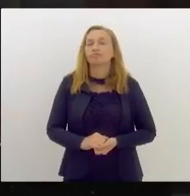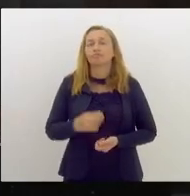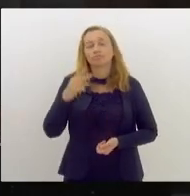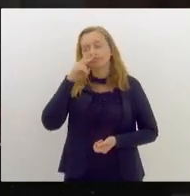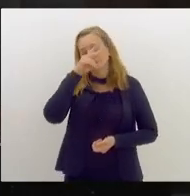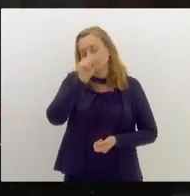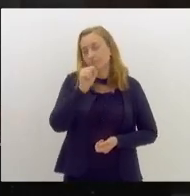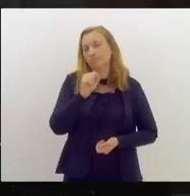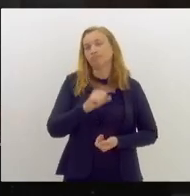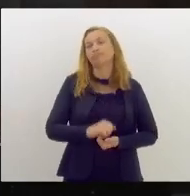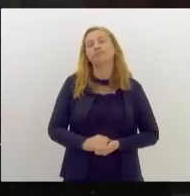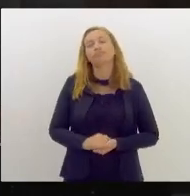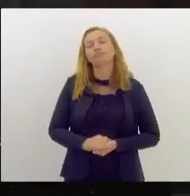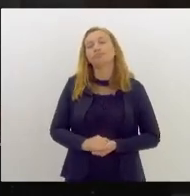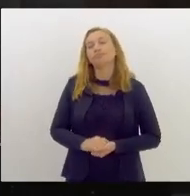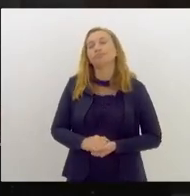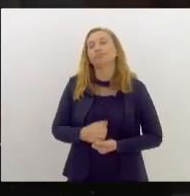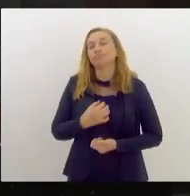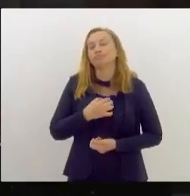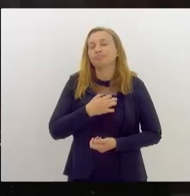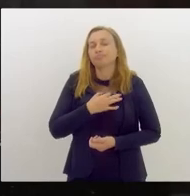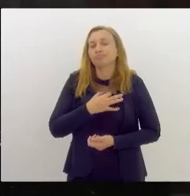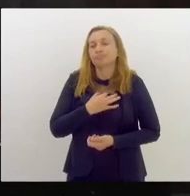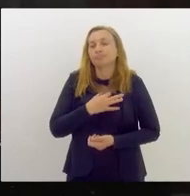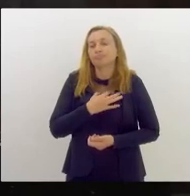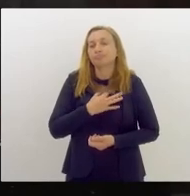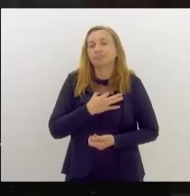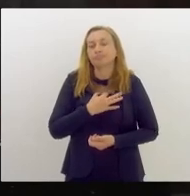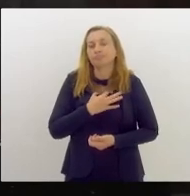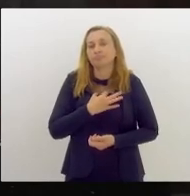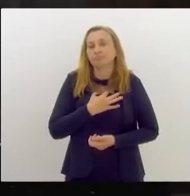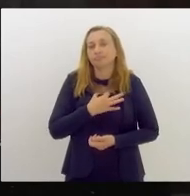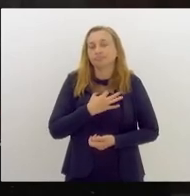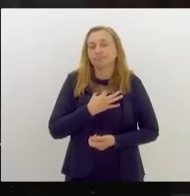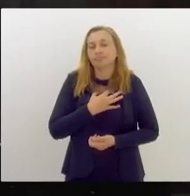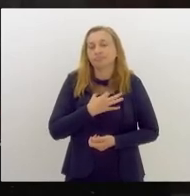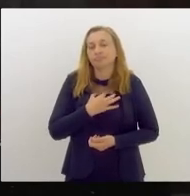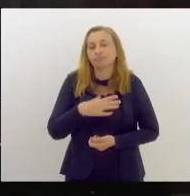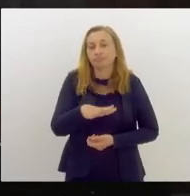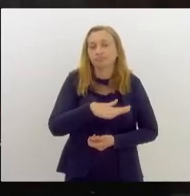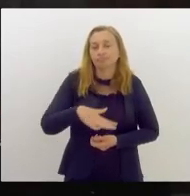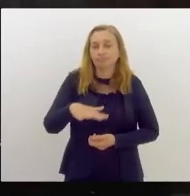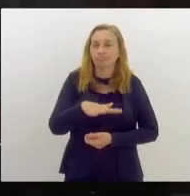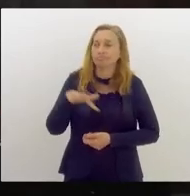fortíssimas que as mais diversas unidades federativas